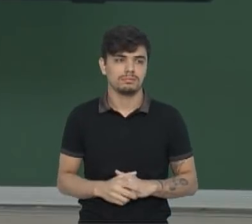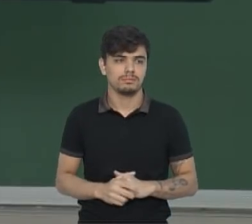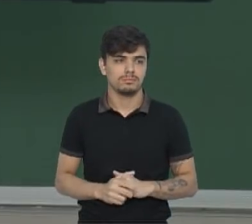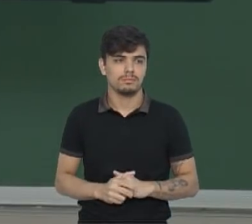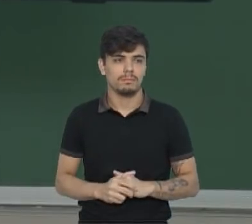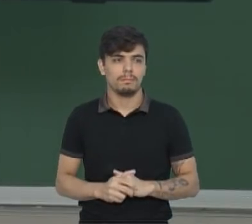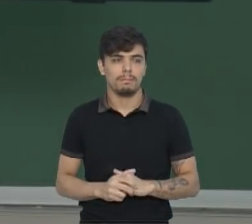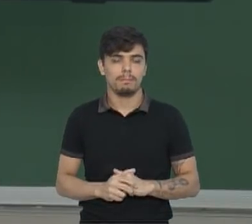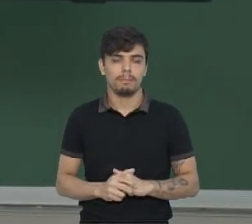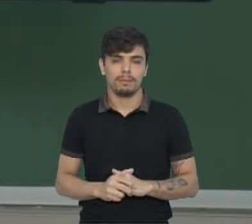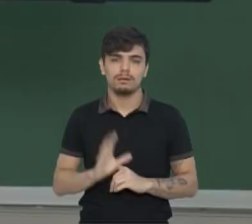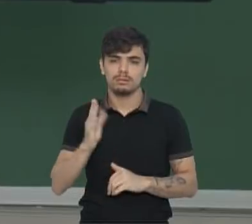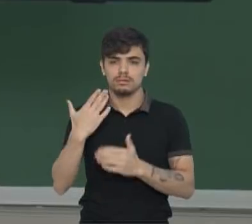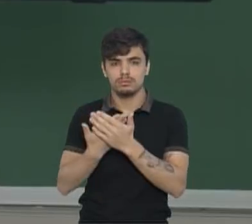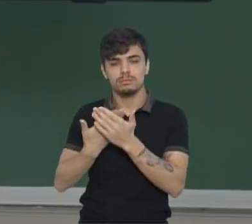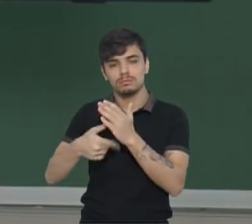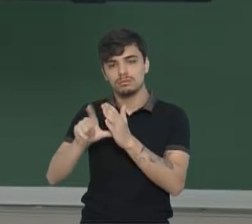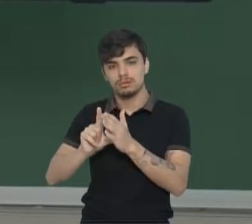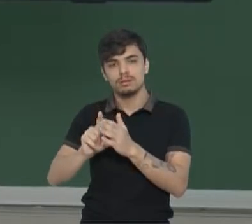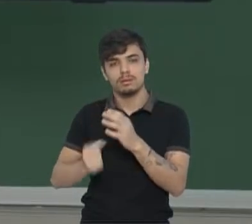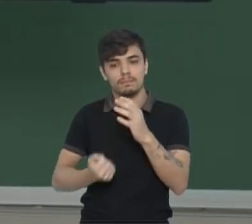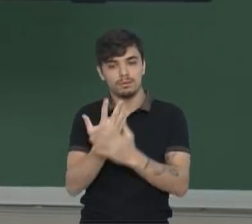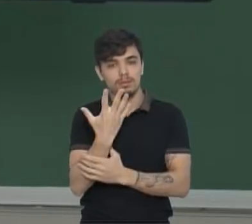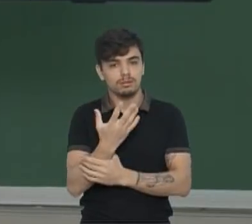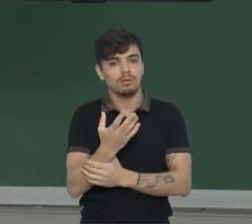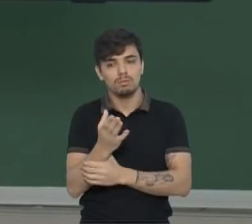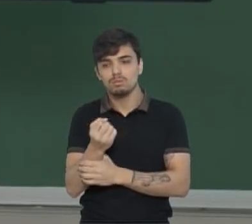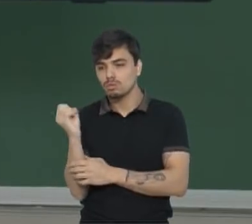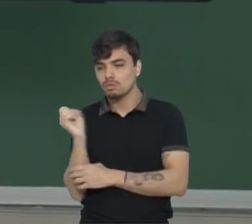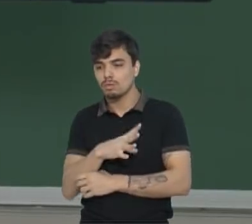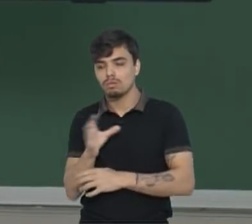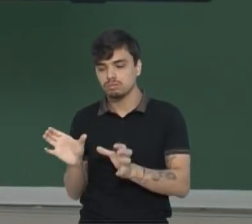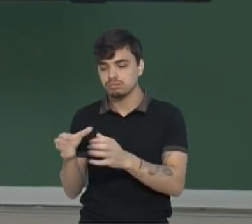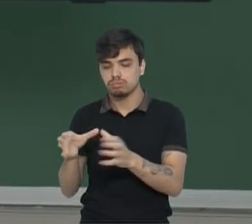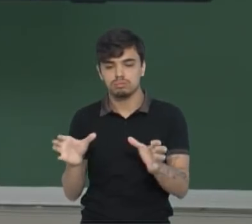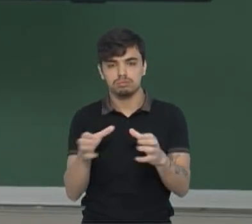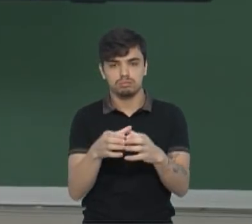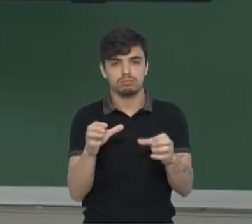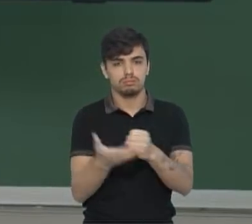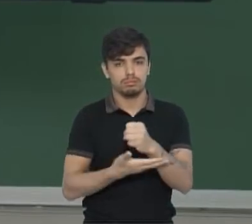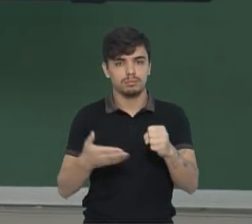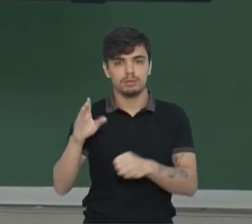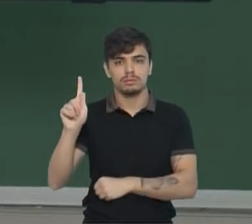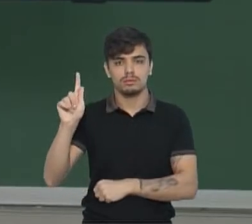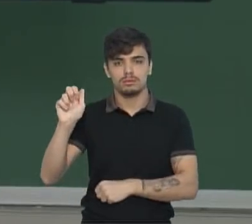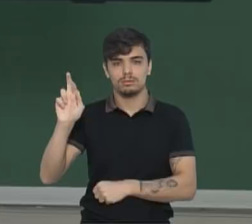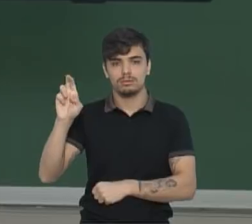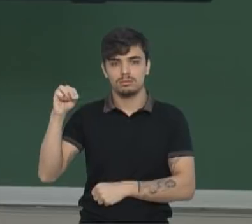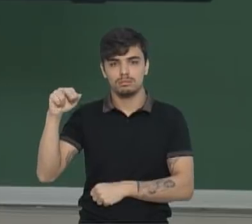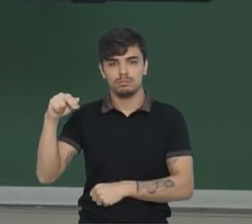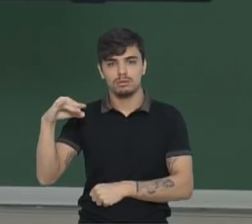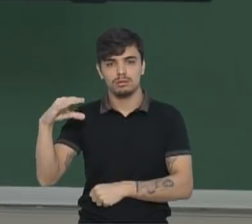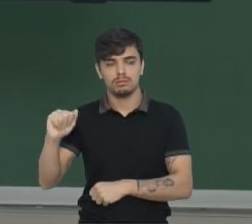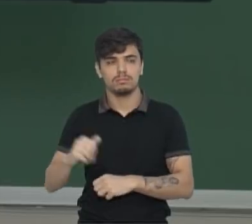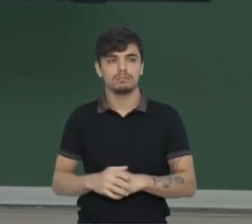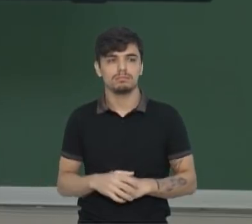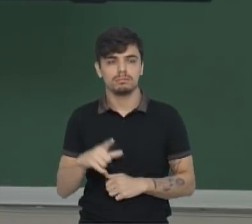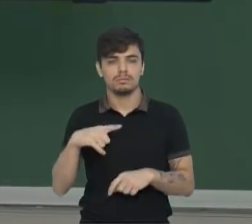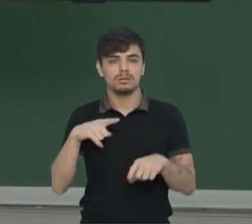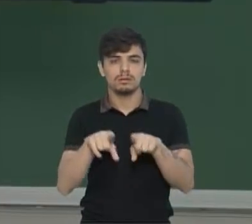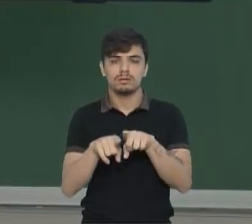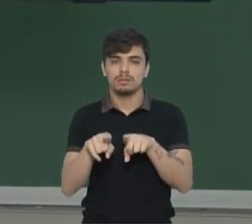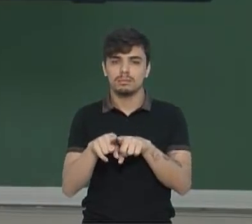aqui, né, a formação desses vários reinos com base germânica. Aqui a gente também tem o assentamento das